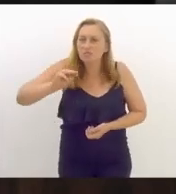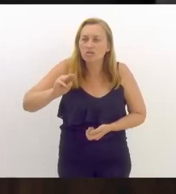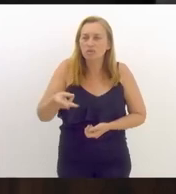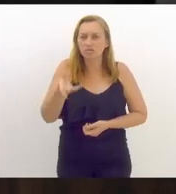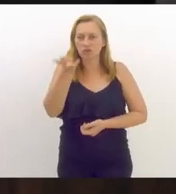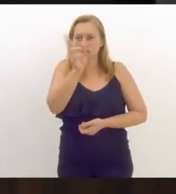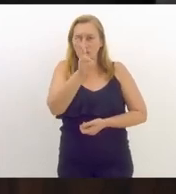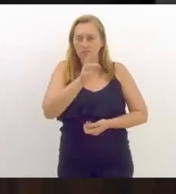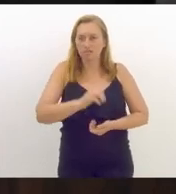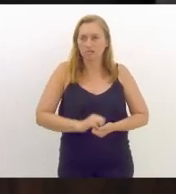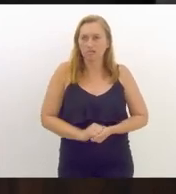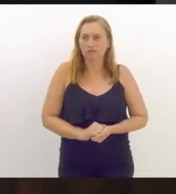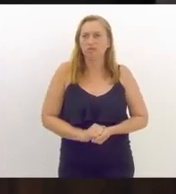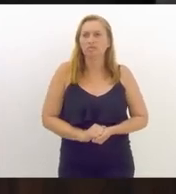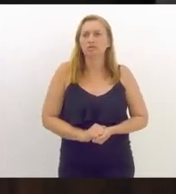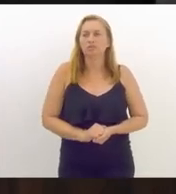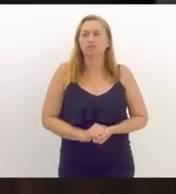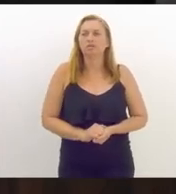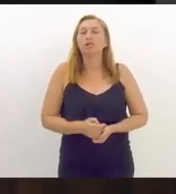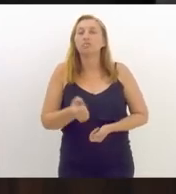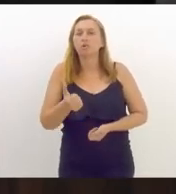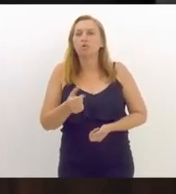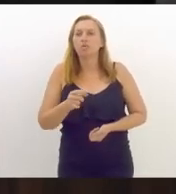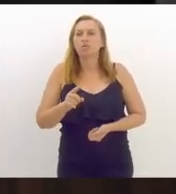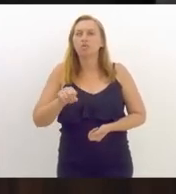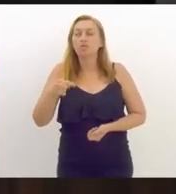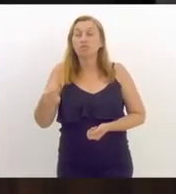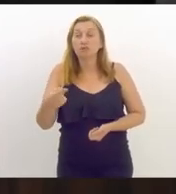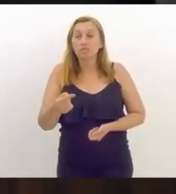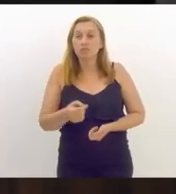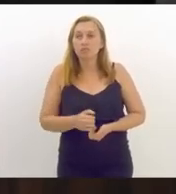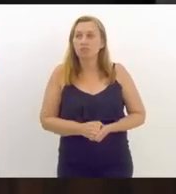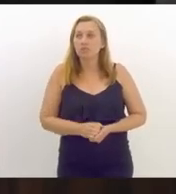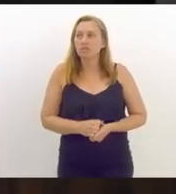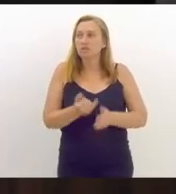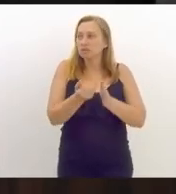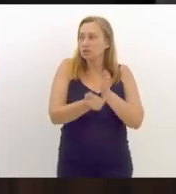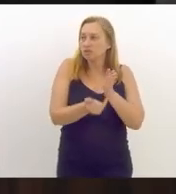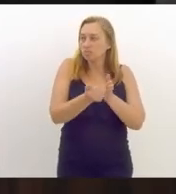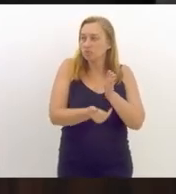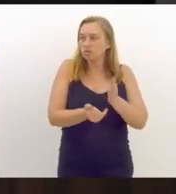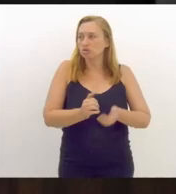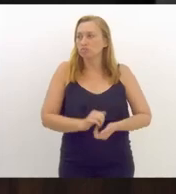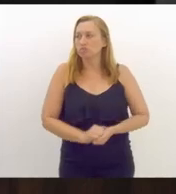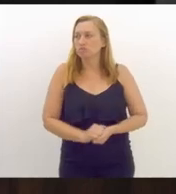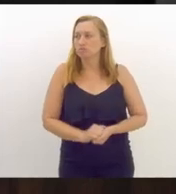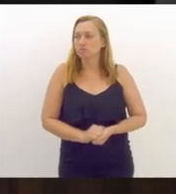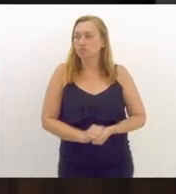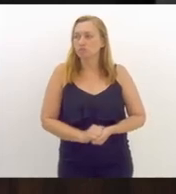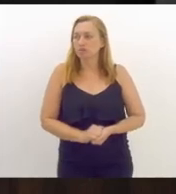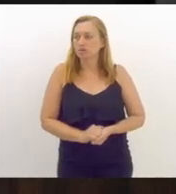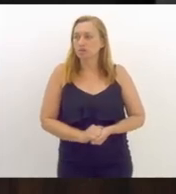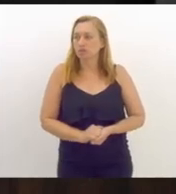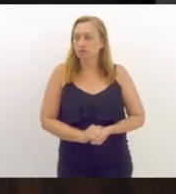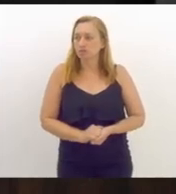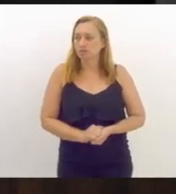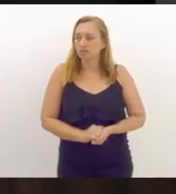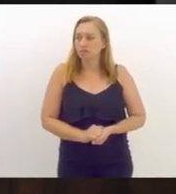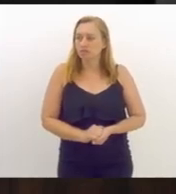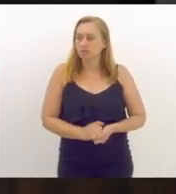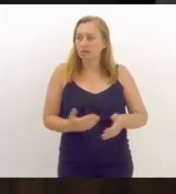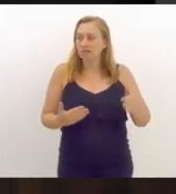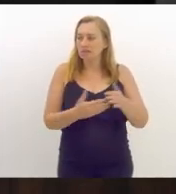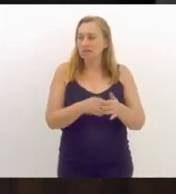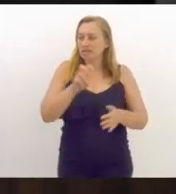de reais daqui a pouco vem aí a questão do Imposto de Renda a isenção até